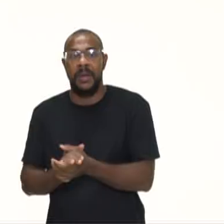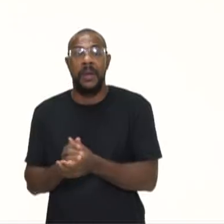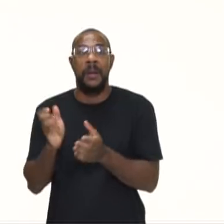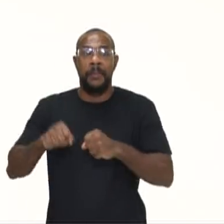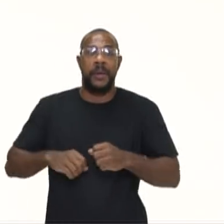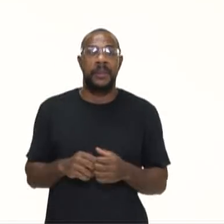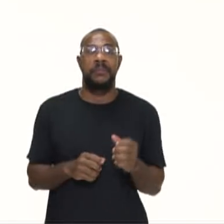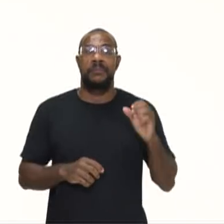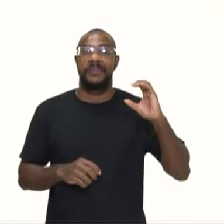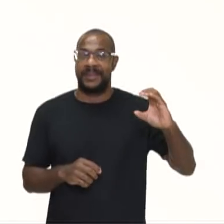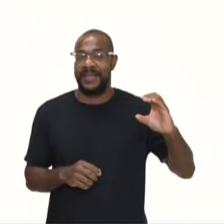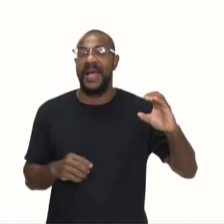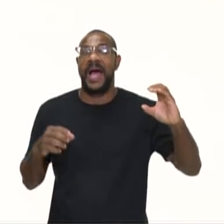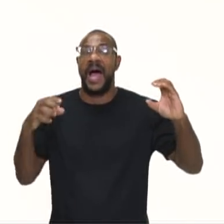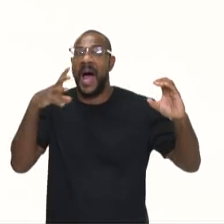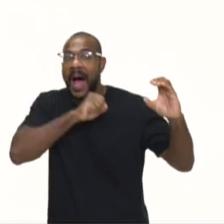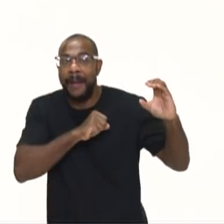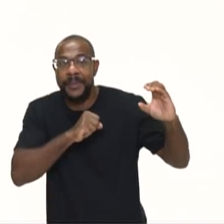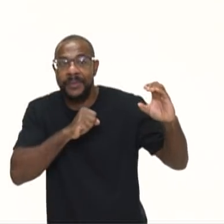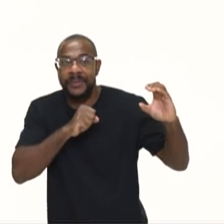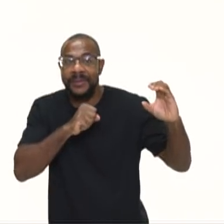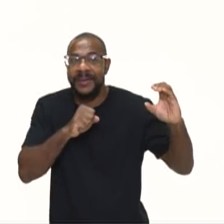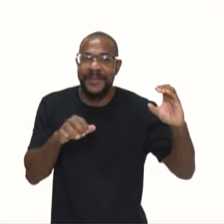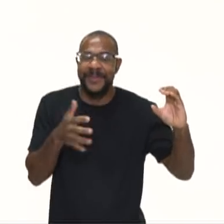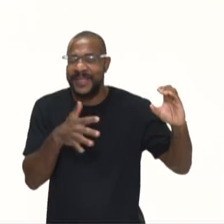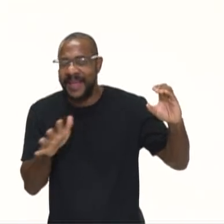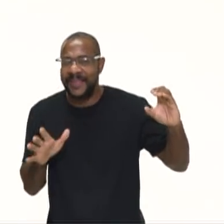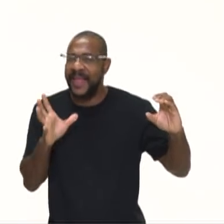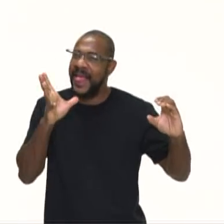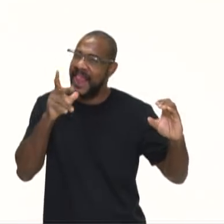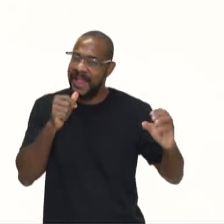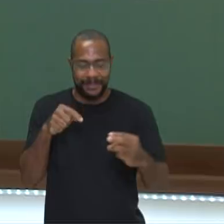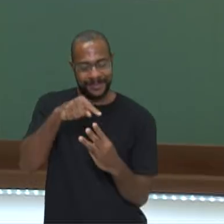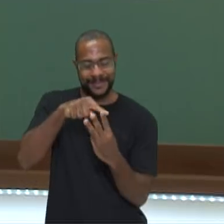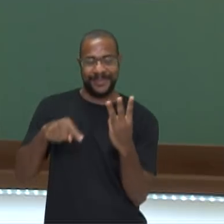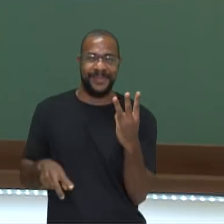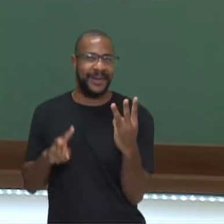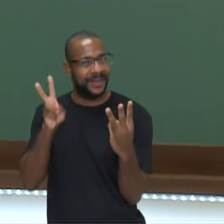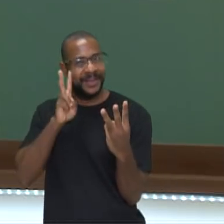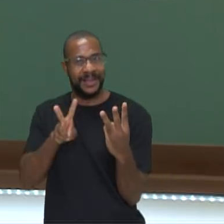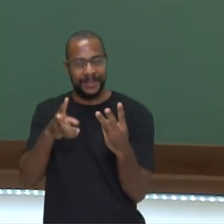rápido, moderado e lento. Vocês lembram que a gente viu esses três